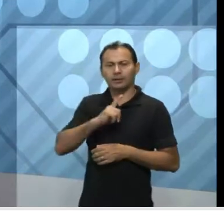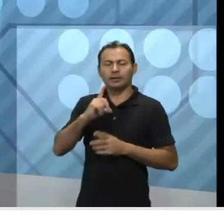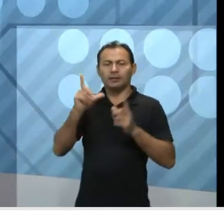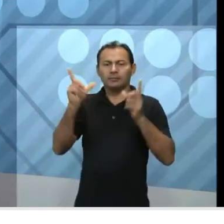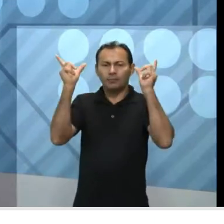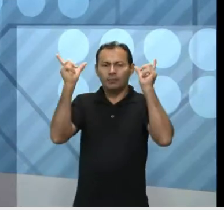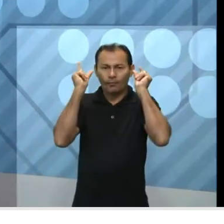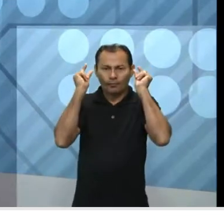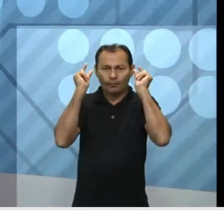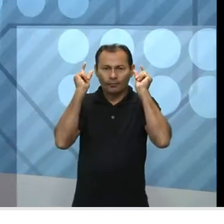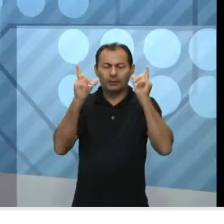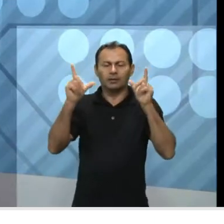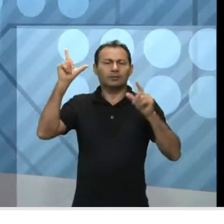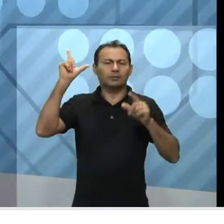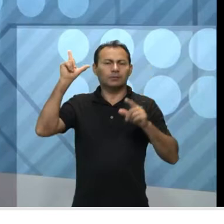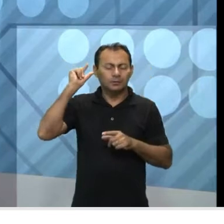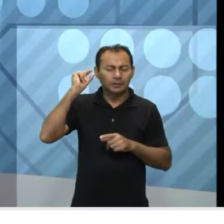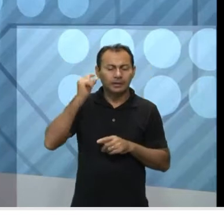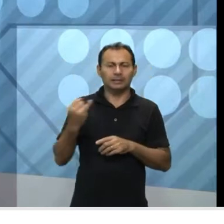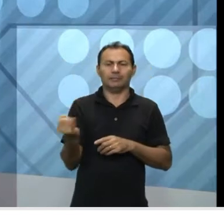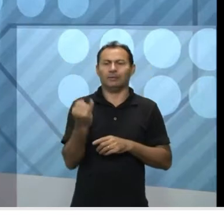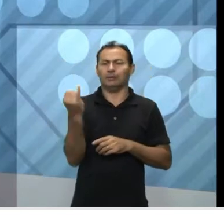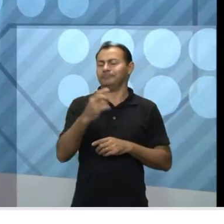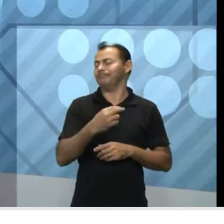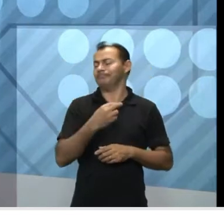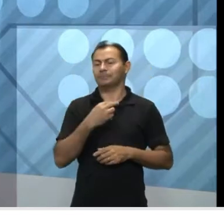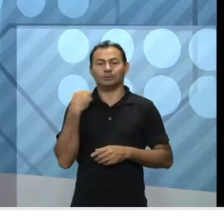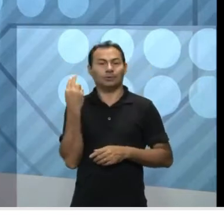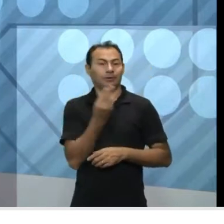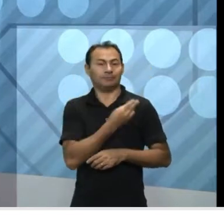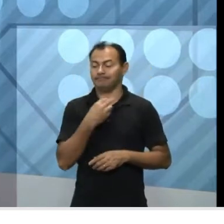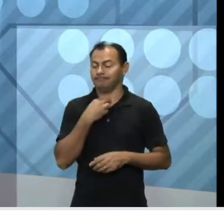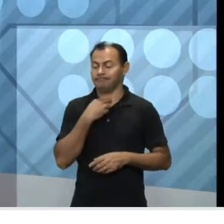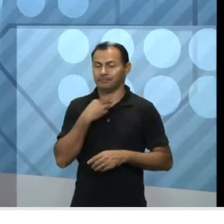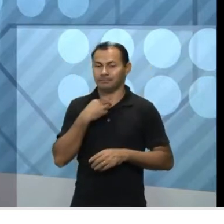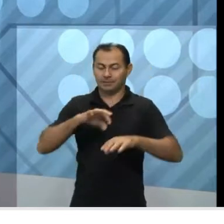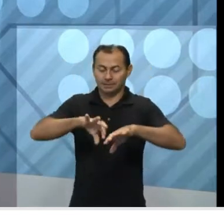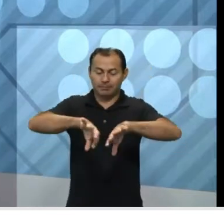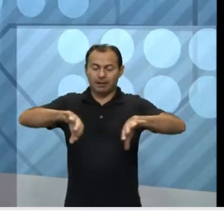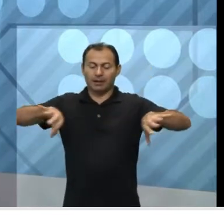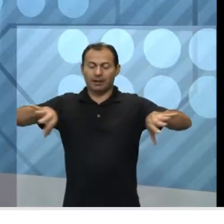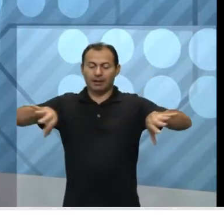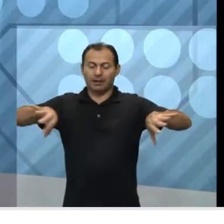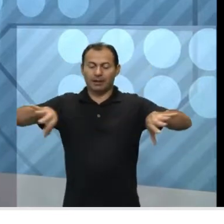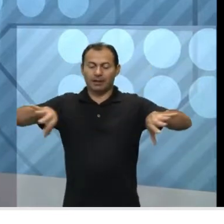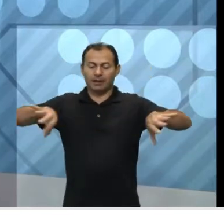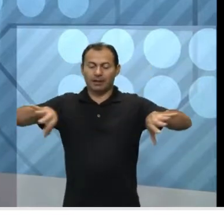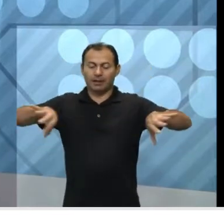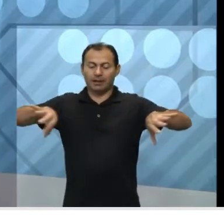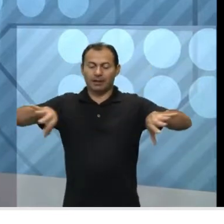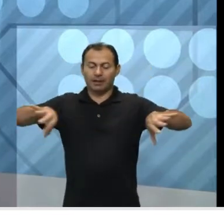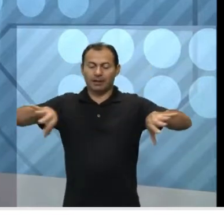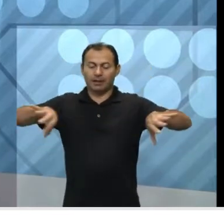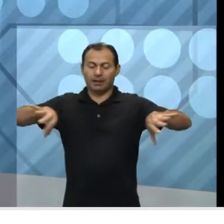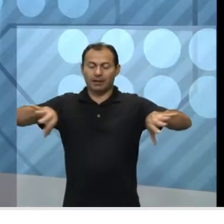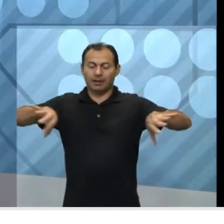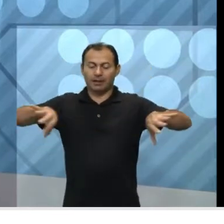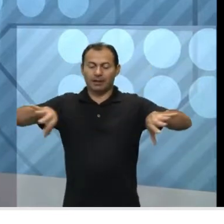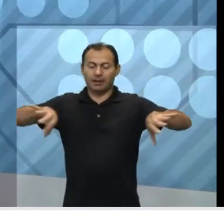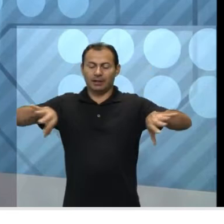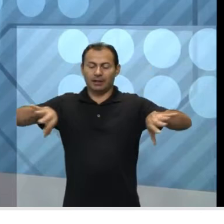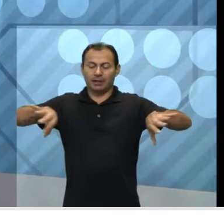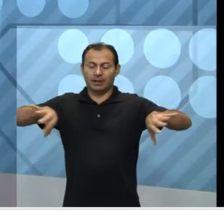auditiva. Isso é importante porque a gente não pode separar a língua do sujeito, não é? Nós trabalhamos com